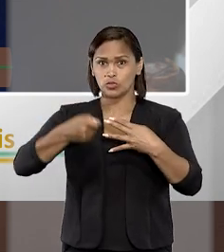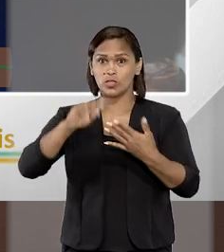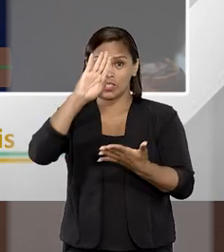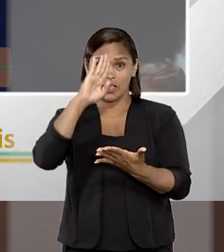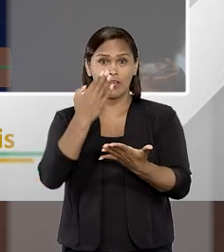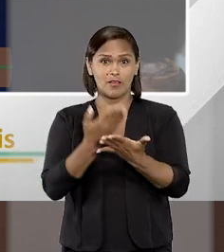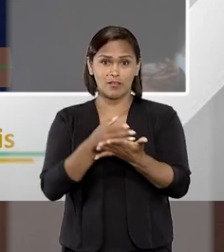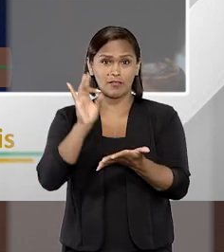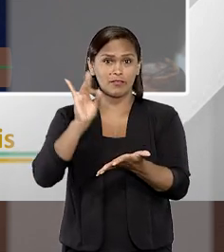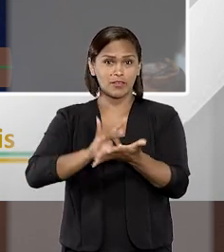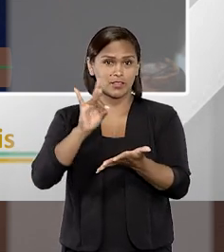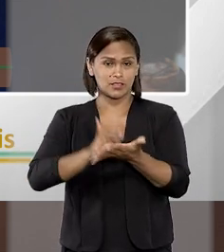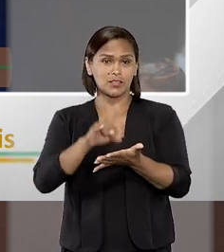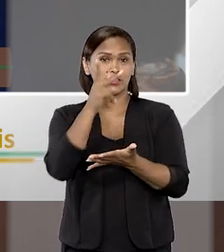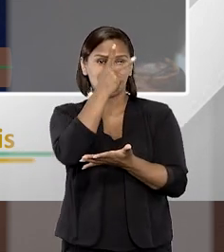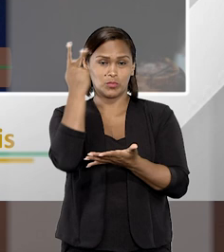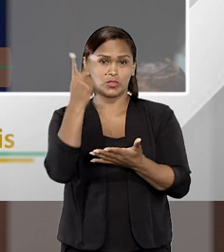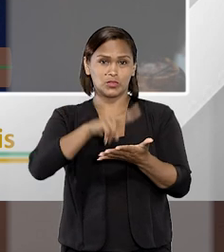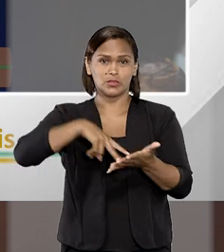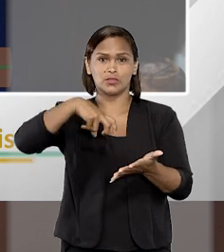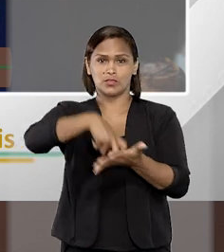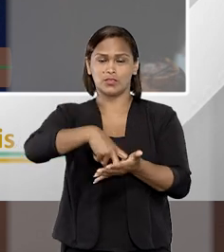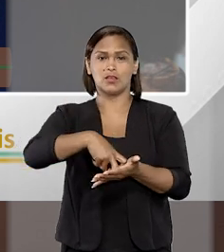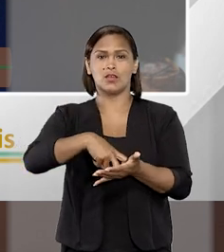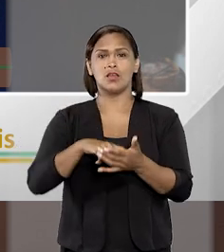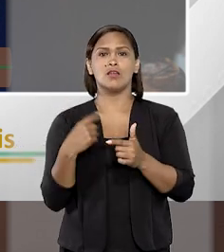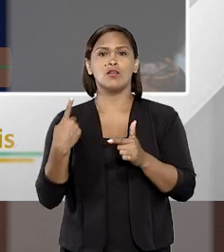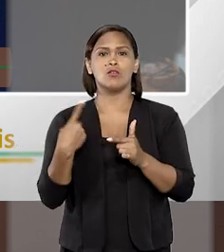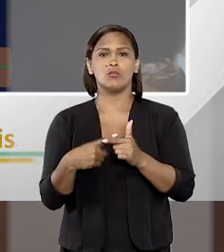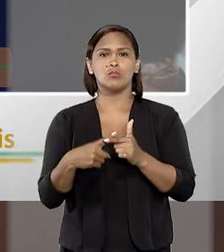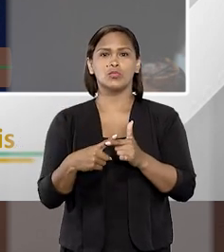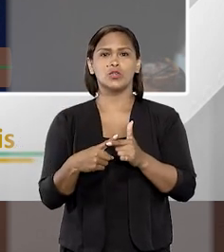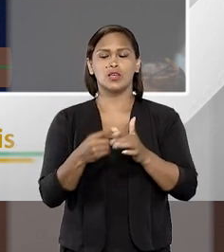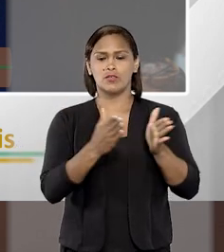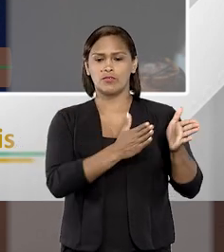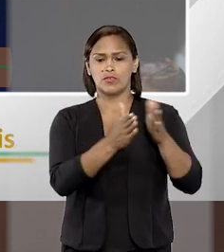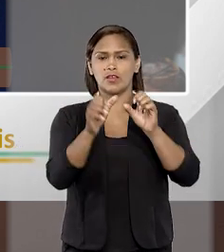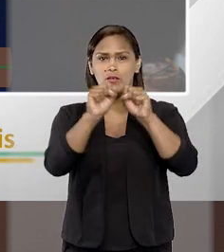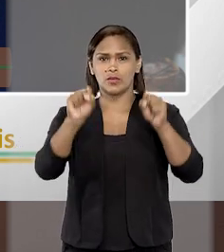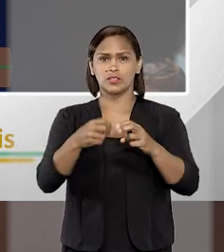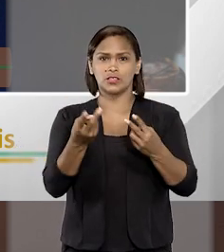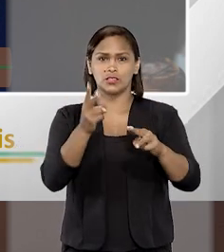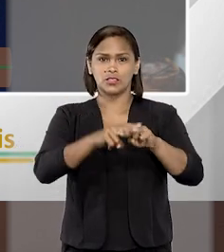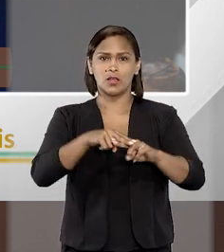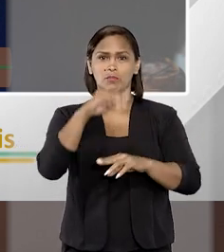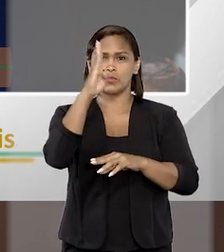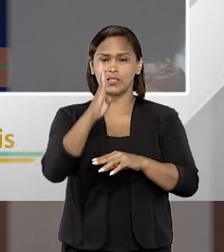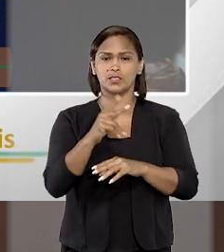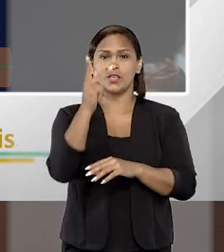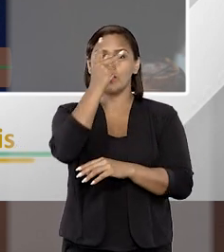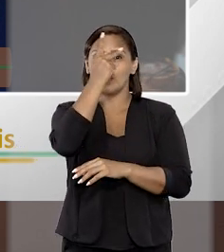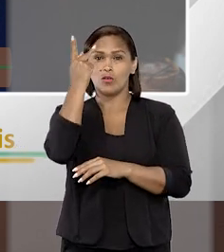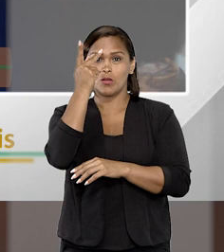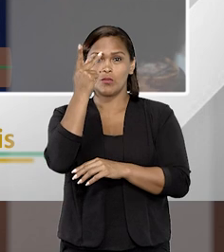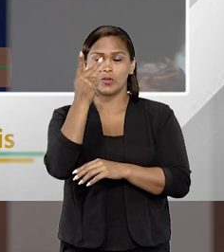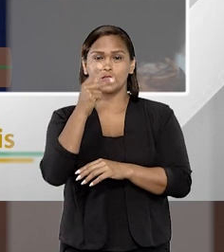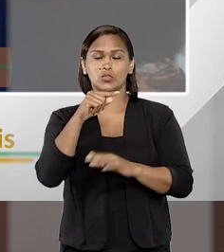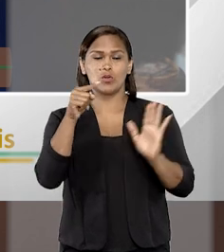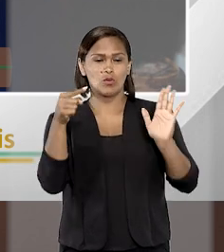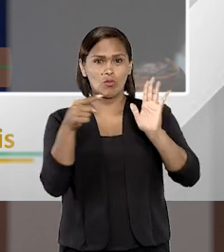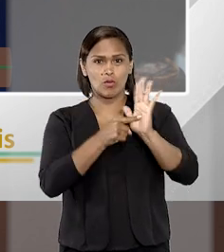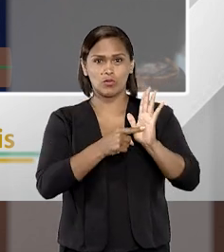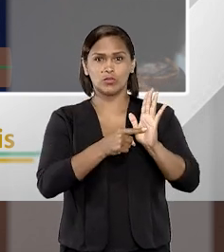certeza de que está condenada a pessoa certa porque enviar para o sistema penitenciário brasileiro alguém com